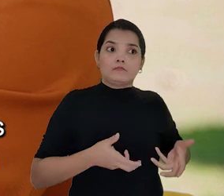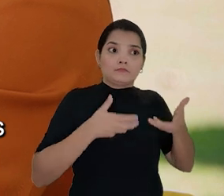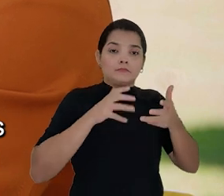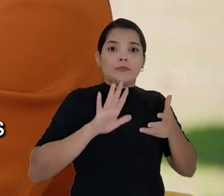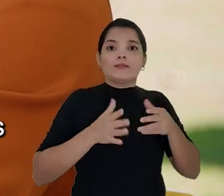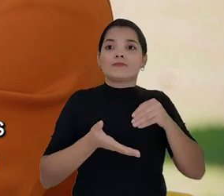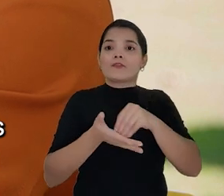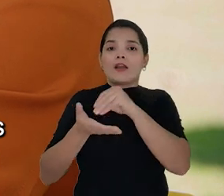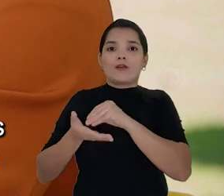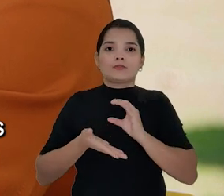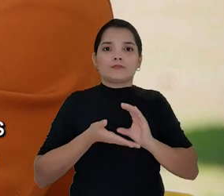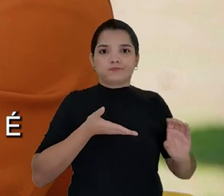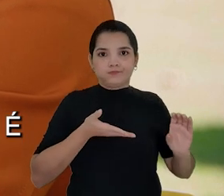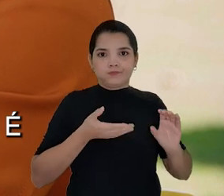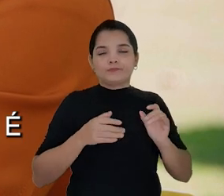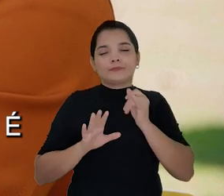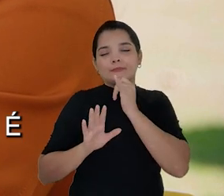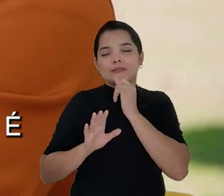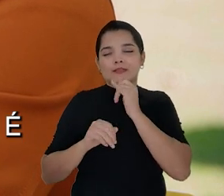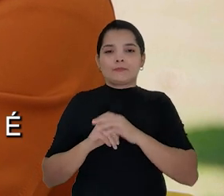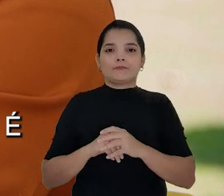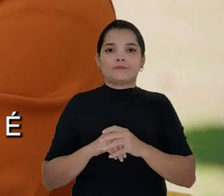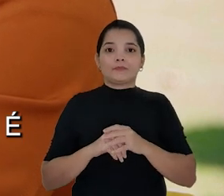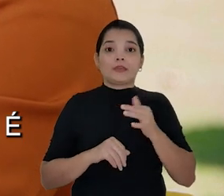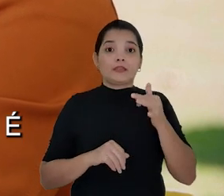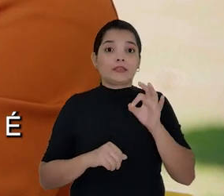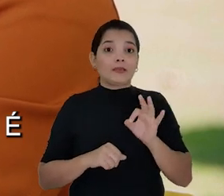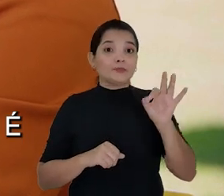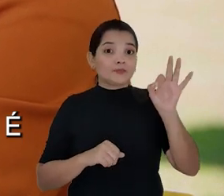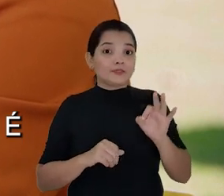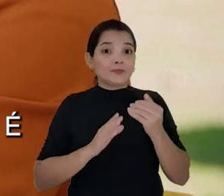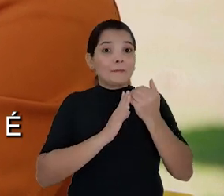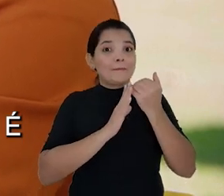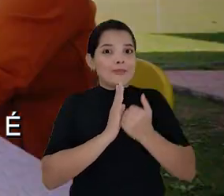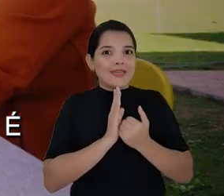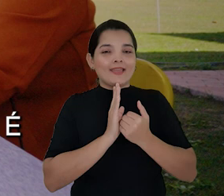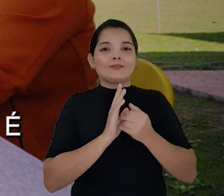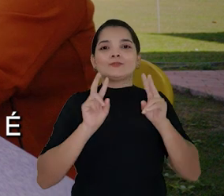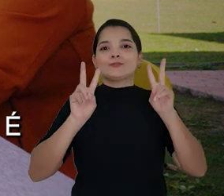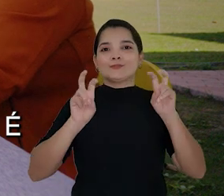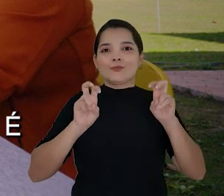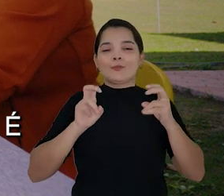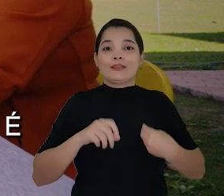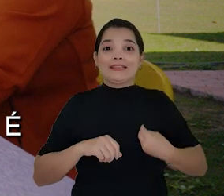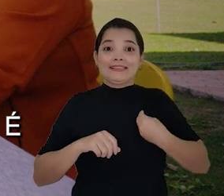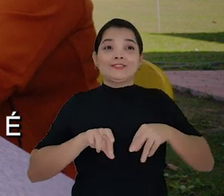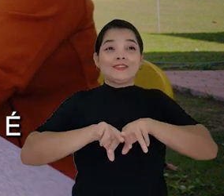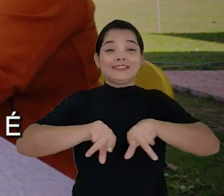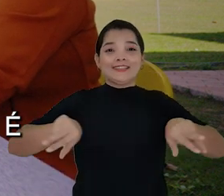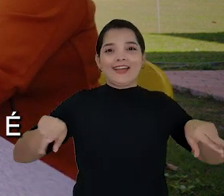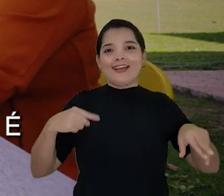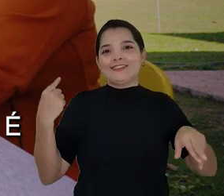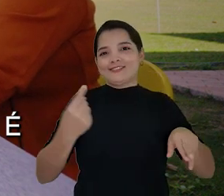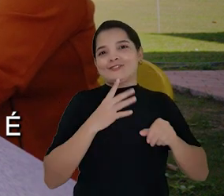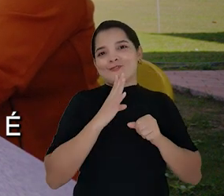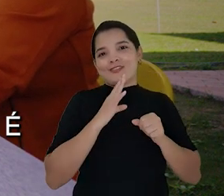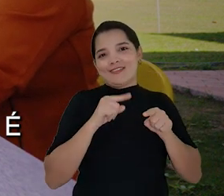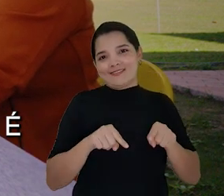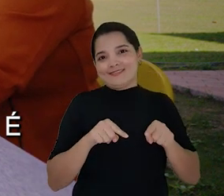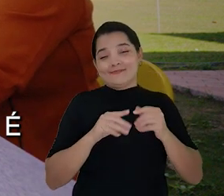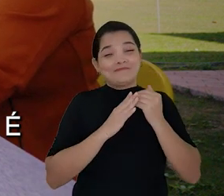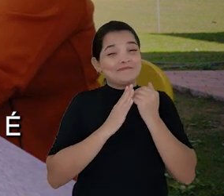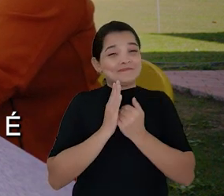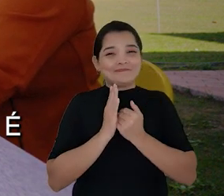citar só um exemplo a gente conhece menos de 10% da nossa biodiversidade é uma biodiversidade